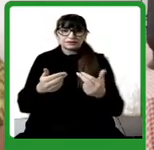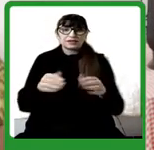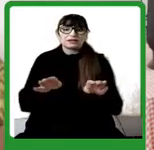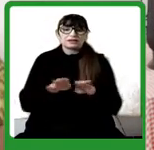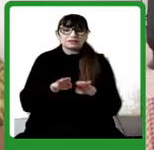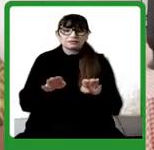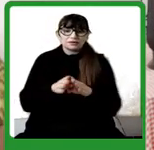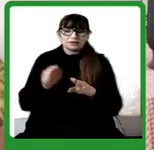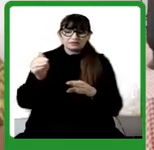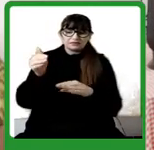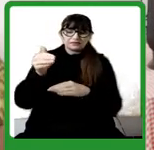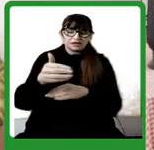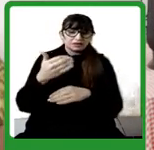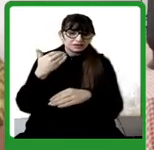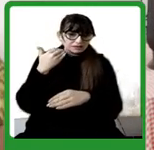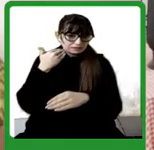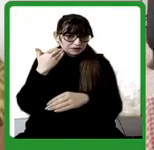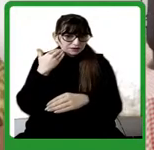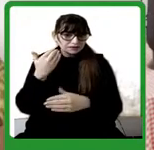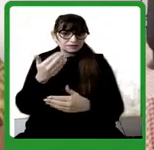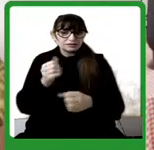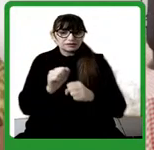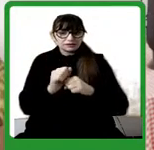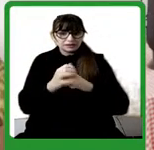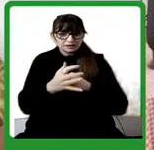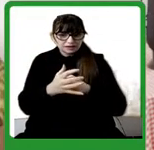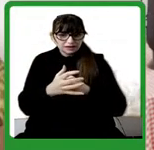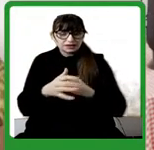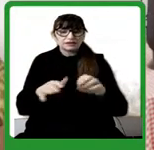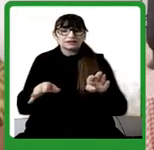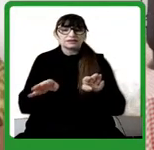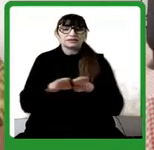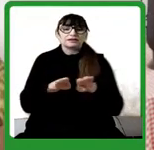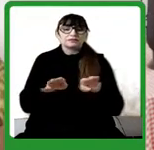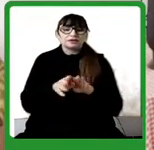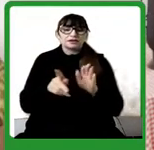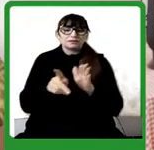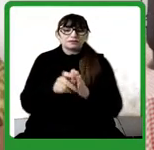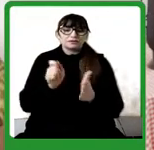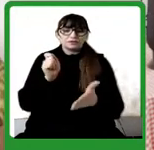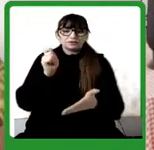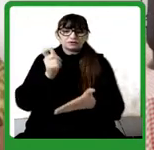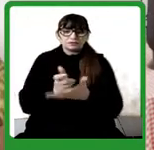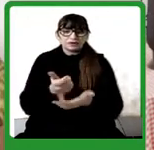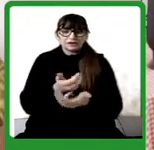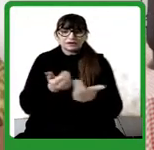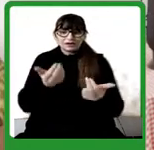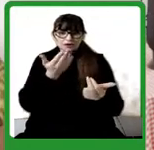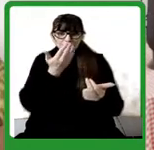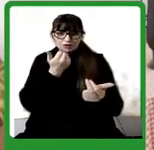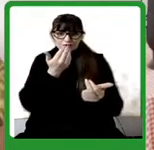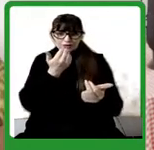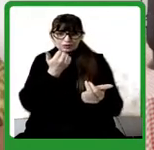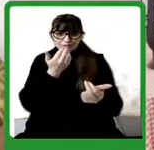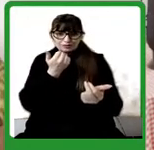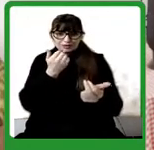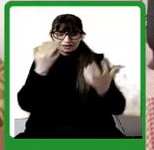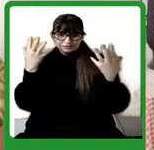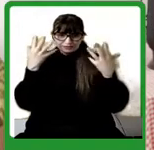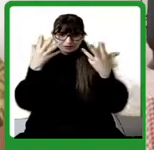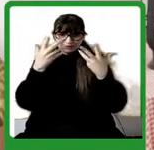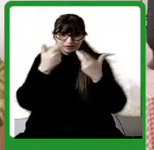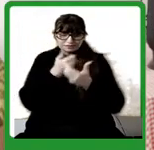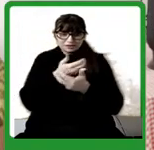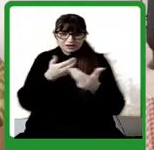cooperativa, tanto no Sicredi quanto na cooperativa lá dos cereais, né? Na pecuária dos cereais, pra ele